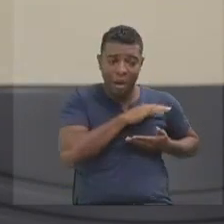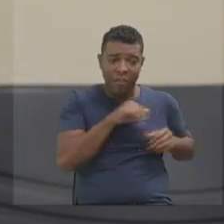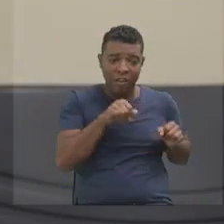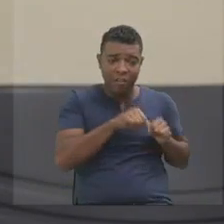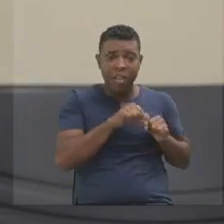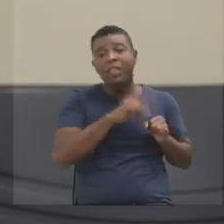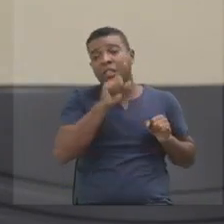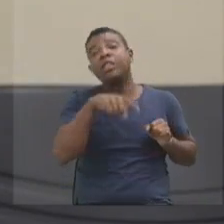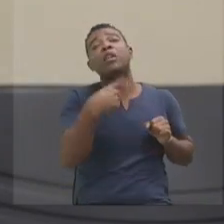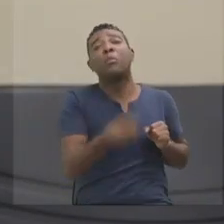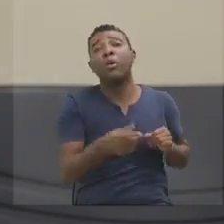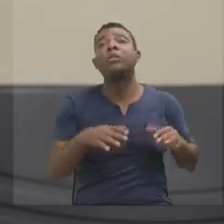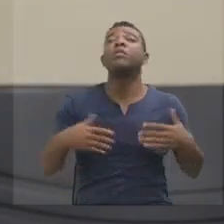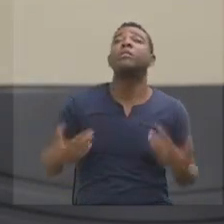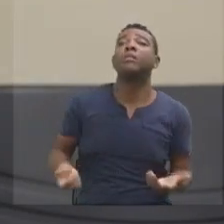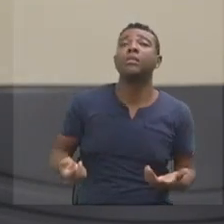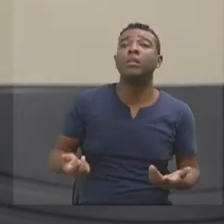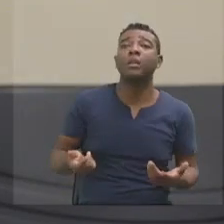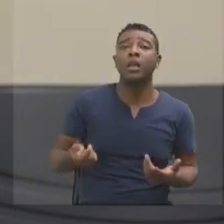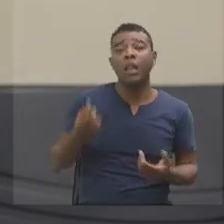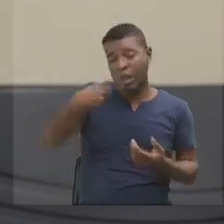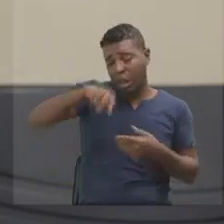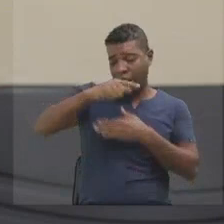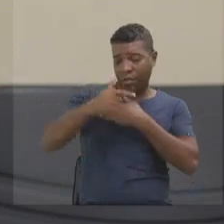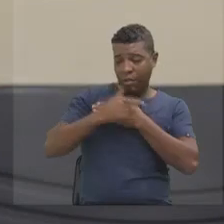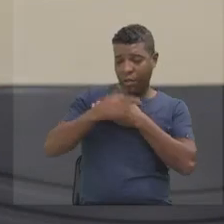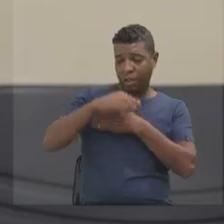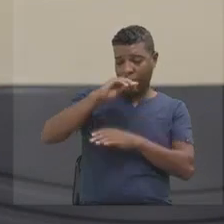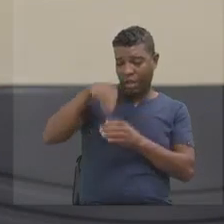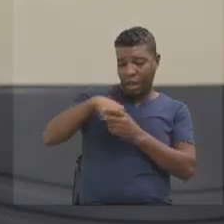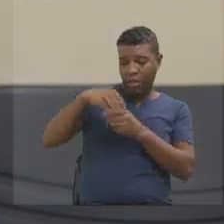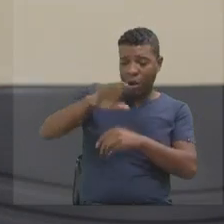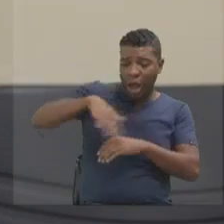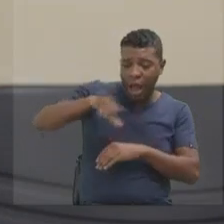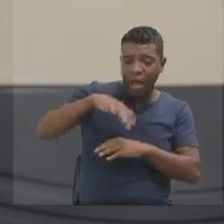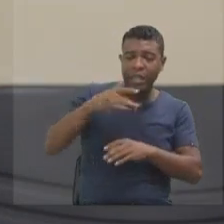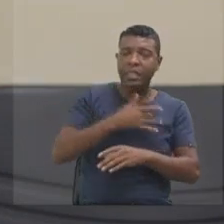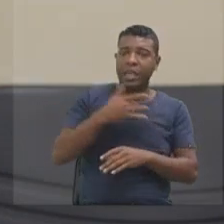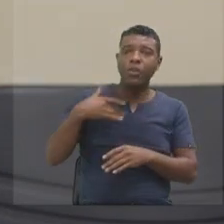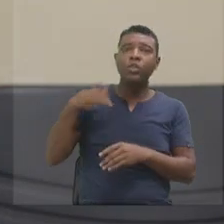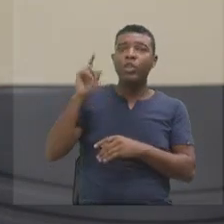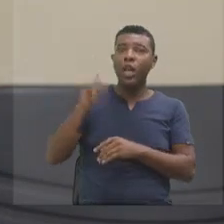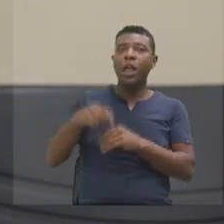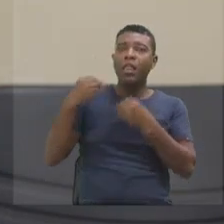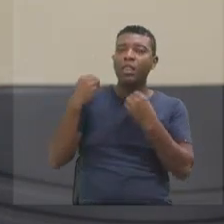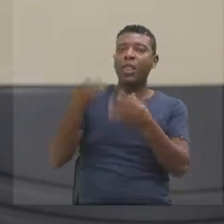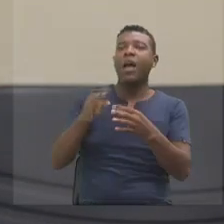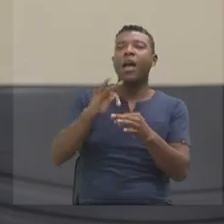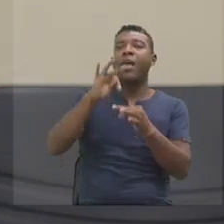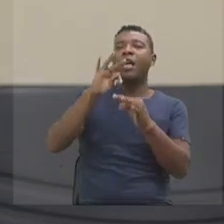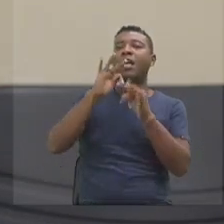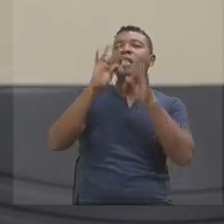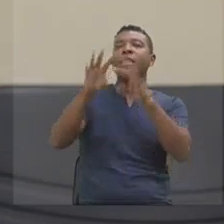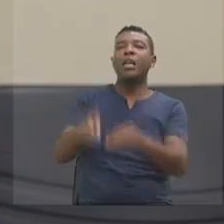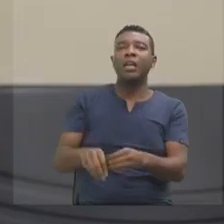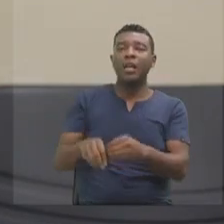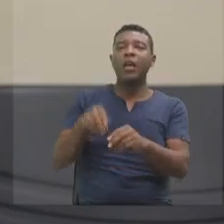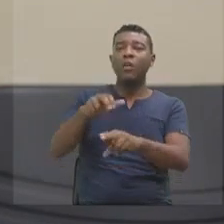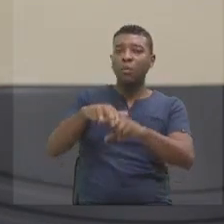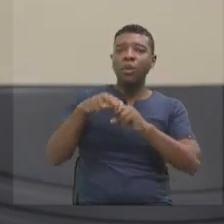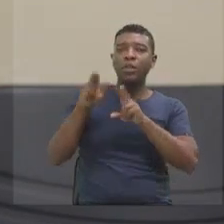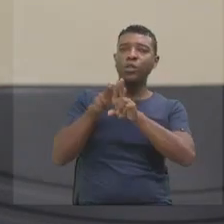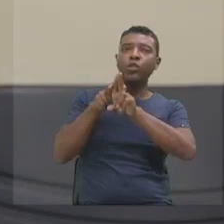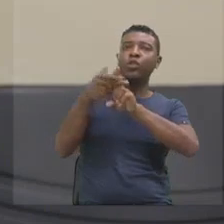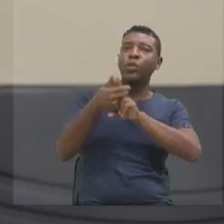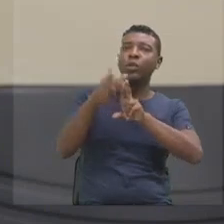papel na saúde é garantir a integralidade como conceito por isso que é tornar real SUS ideal é Trazer